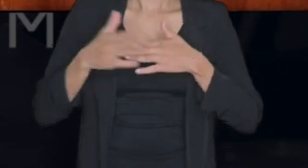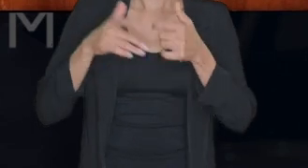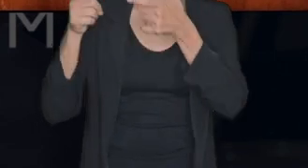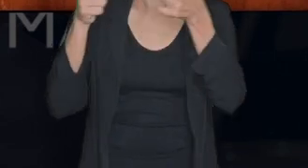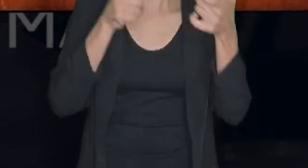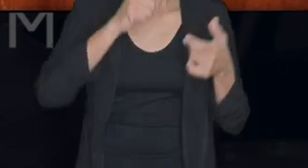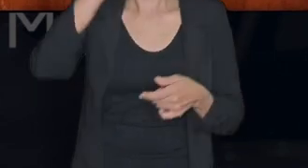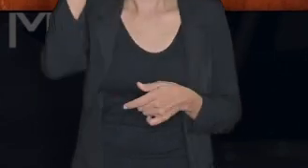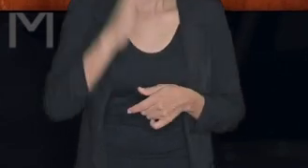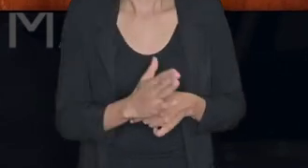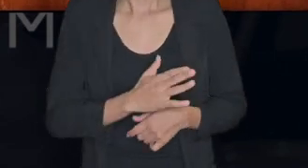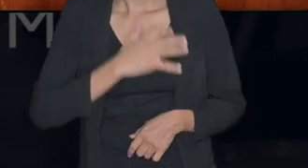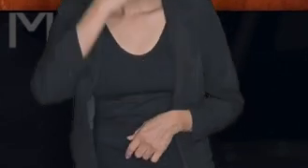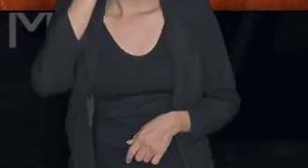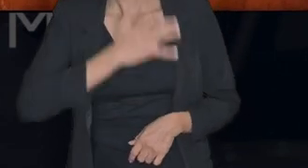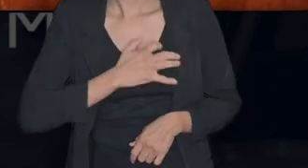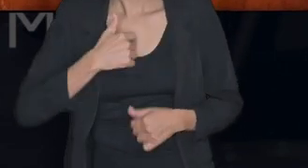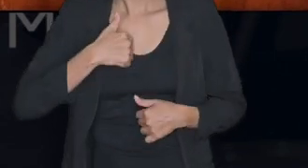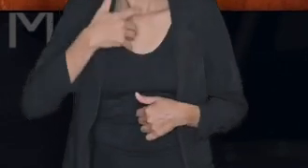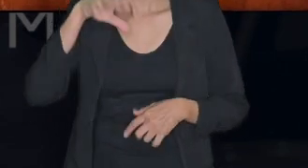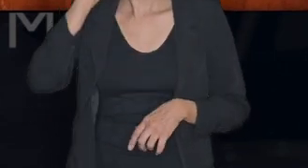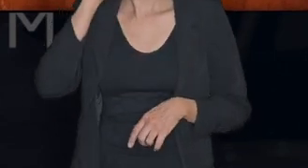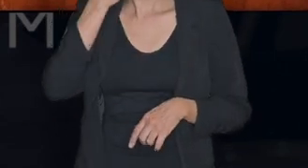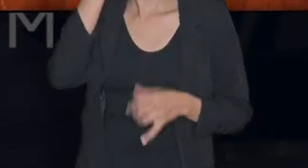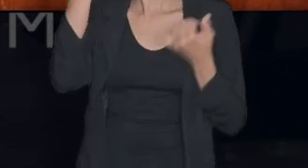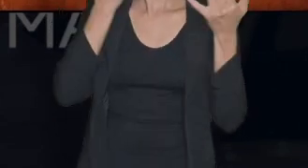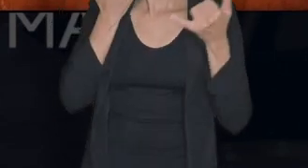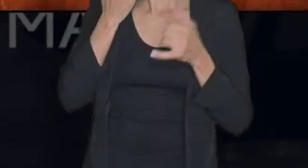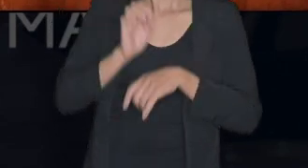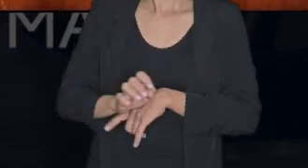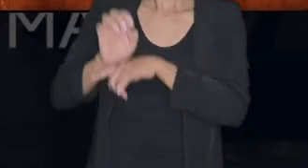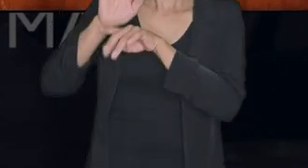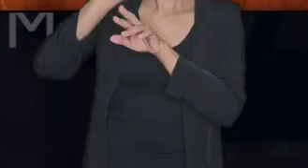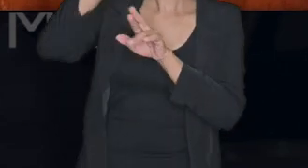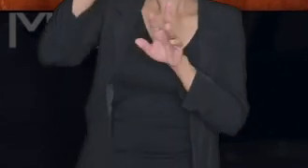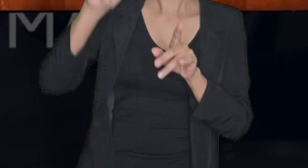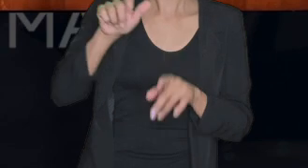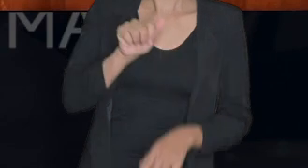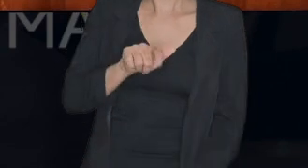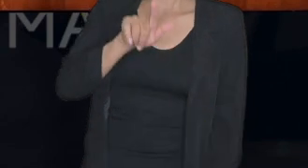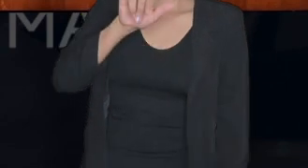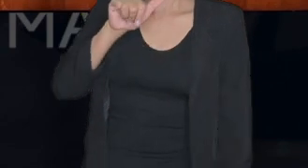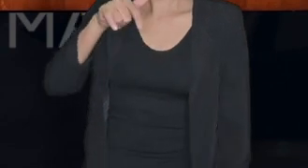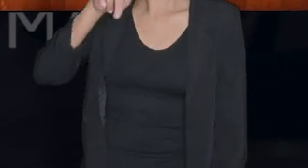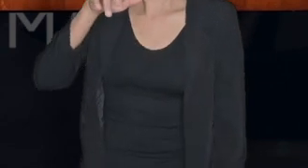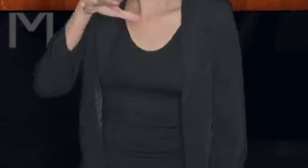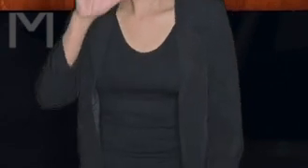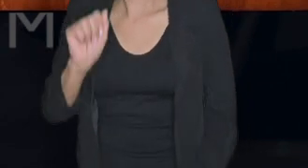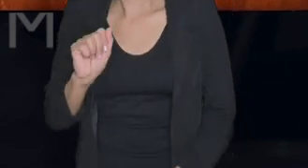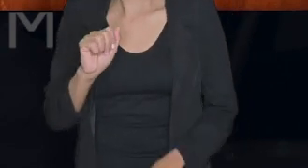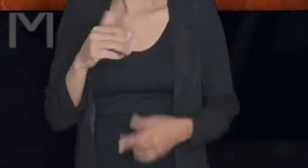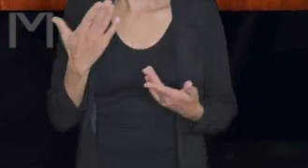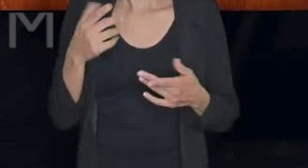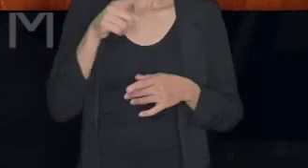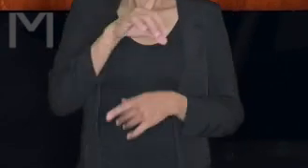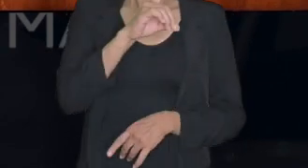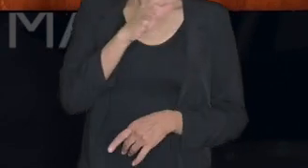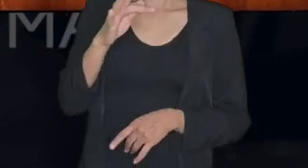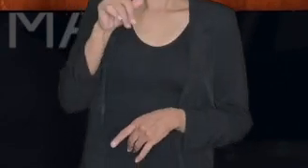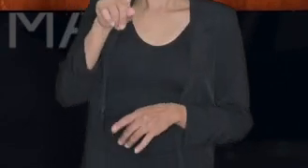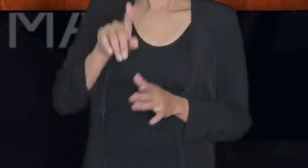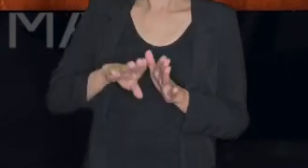dizer que os estados têm diferentes alíquotas de ITCD. Por exemplo, no Distrito Federal, a alíquota é progressiva, 4%, 5%